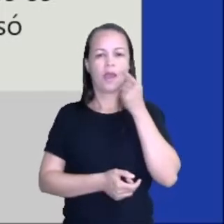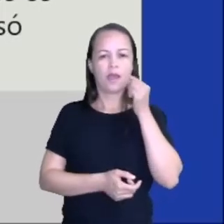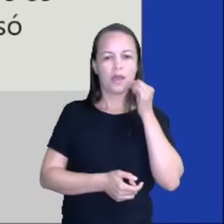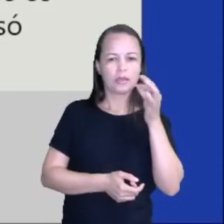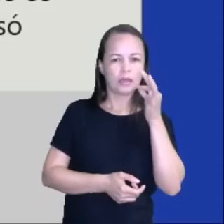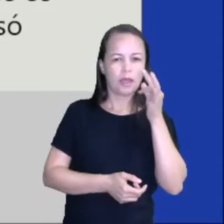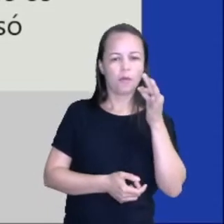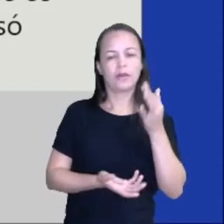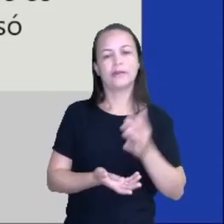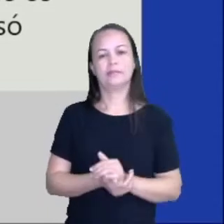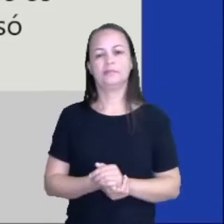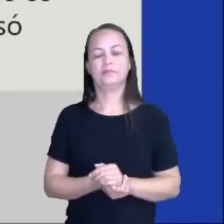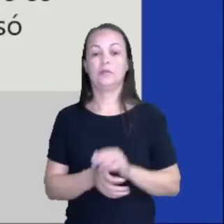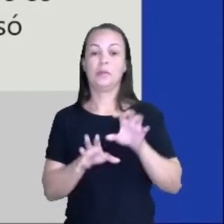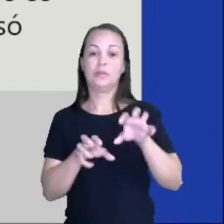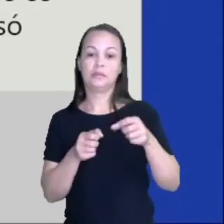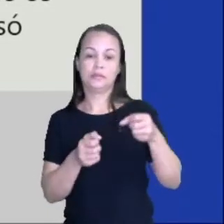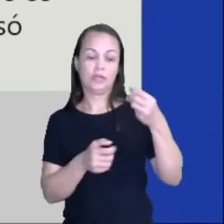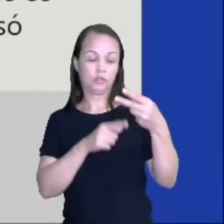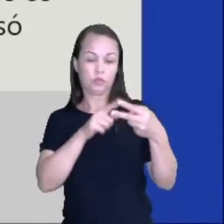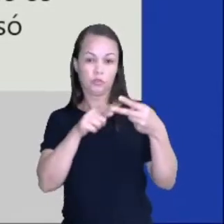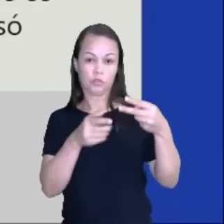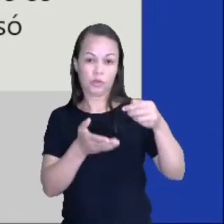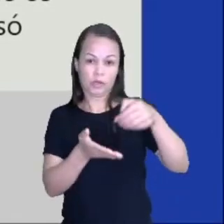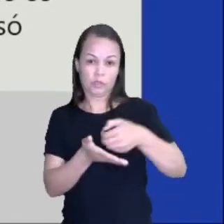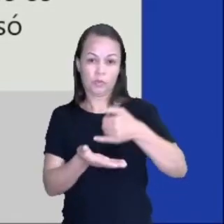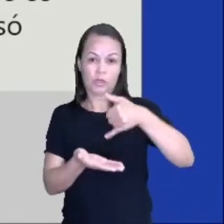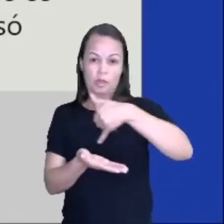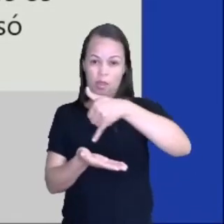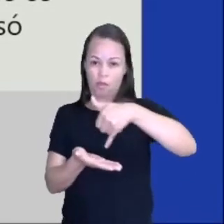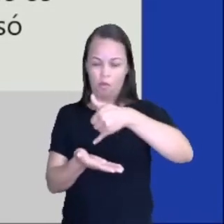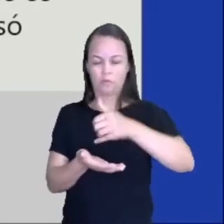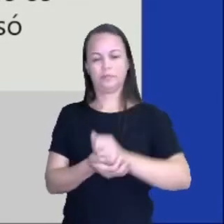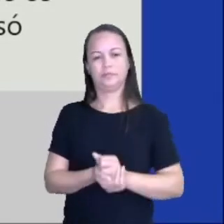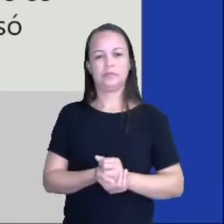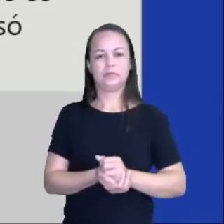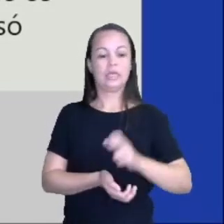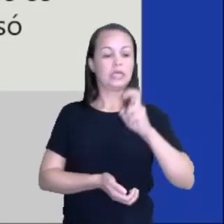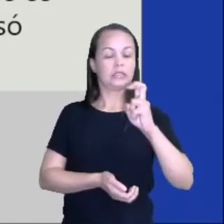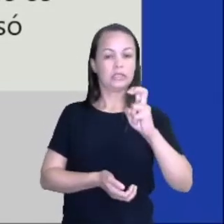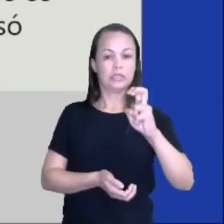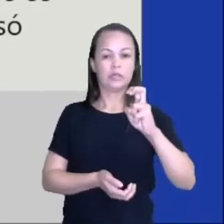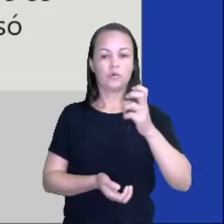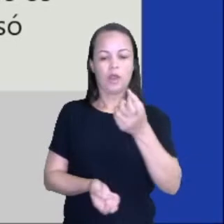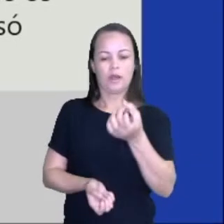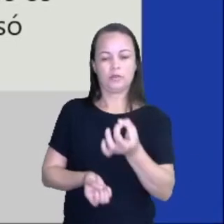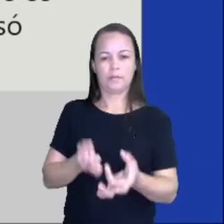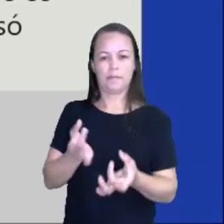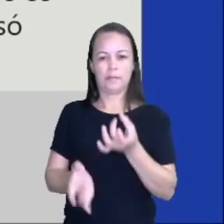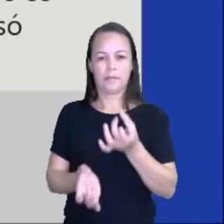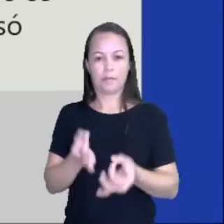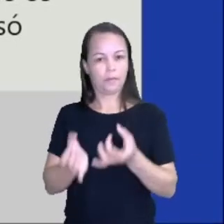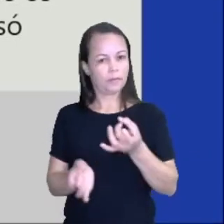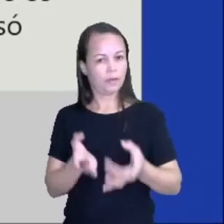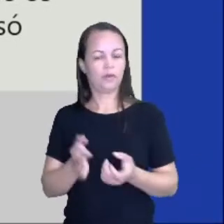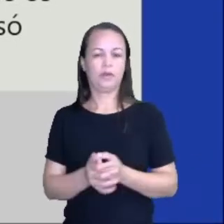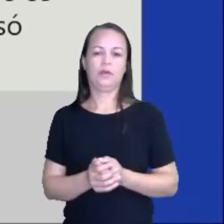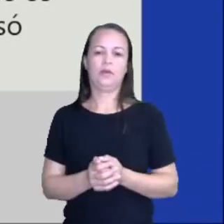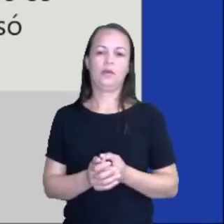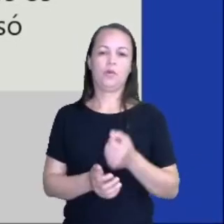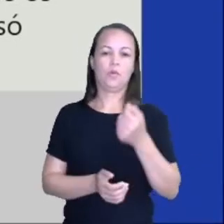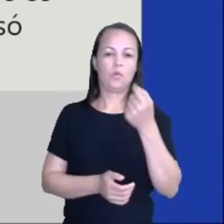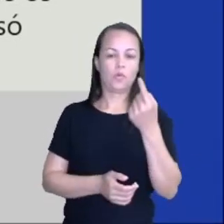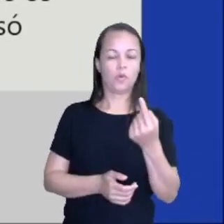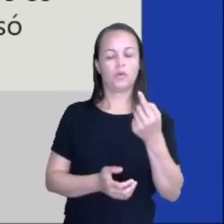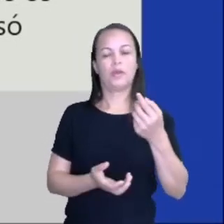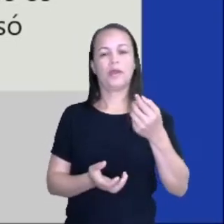colheres de sopa de óleo, pode ser manteiga ou margarina, 5 colheres de milho de pipoca, 1 colher de sopa de